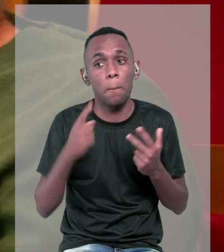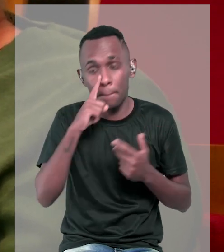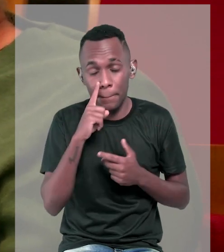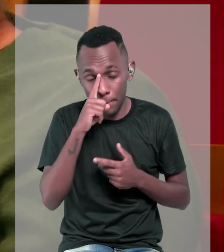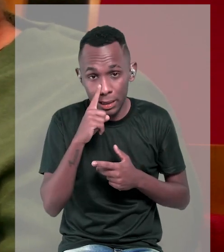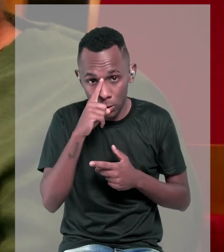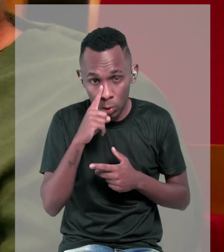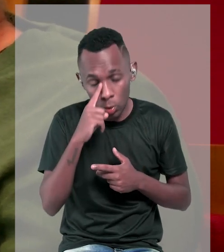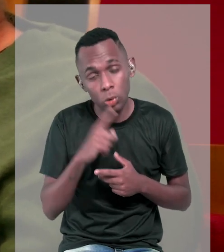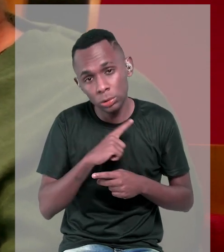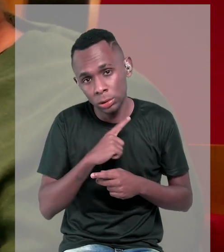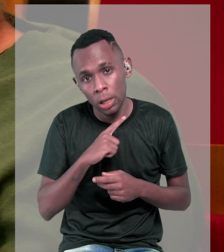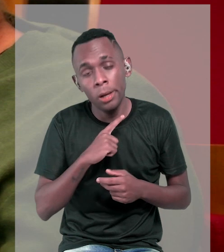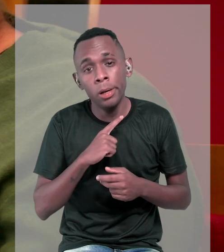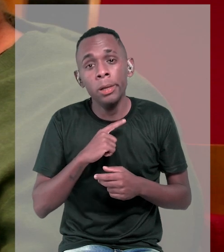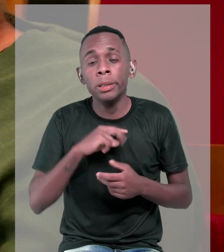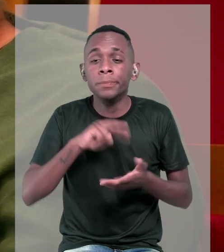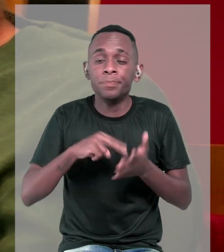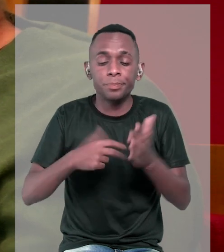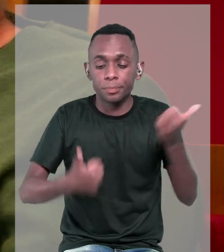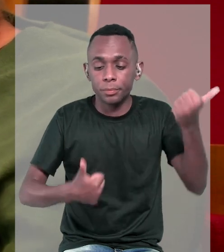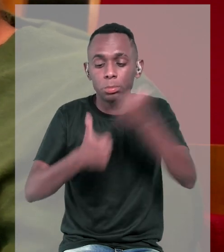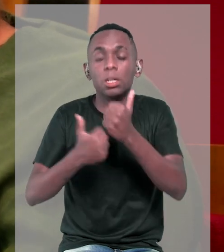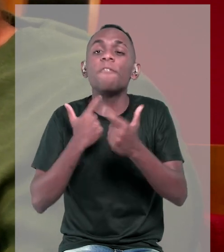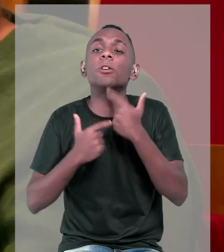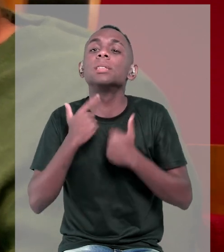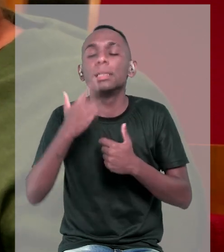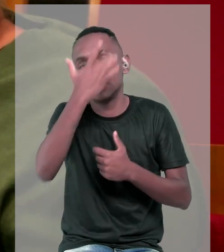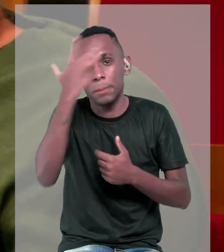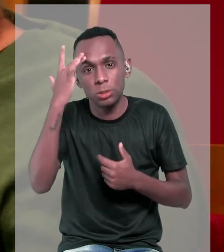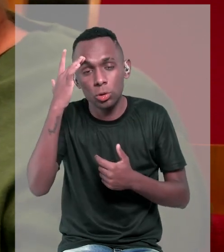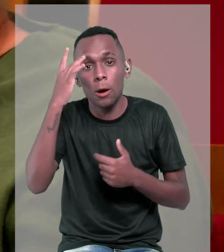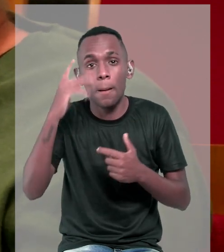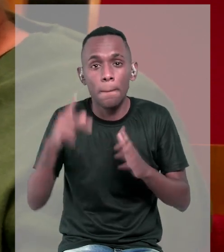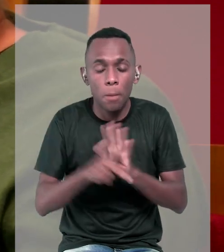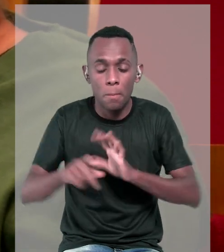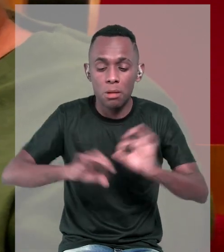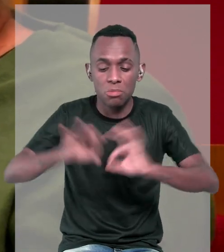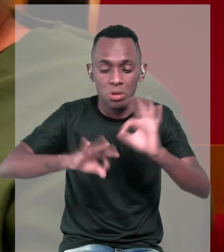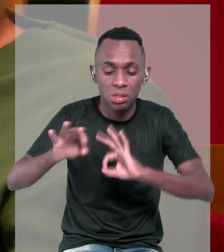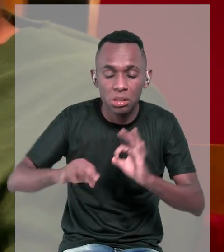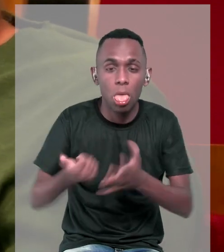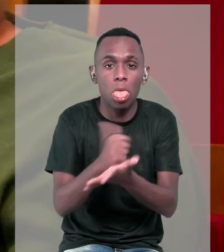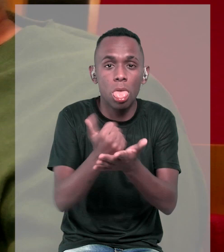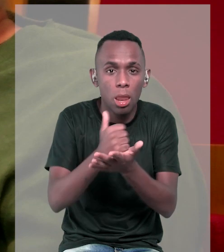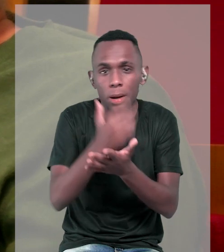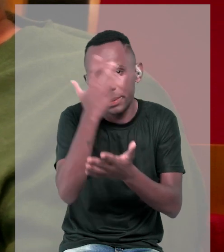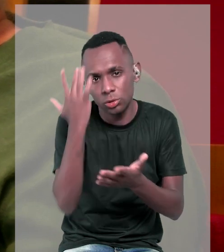que substitui a vontade das pessoas pela manipulação das pessoas, ou seja,